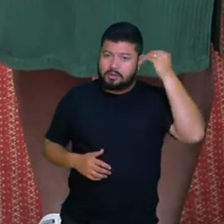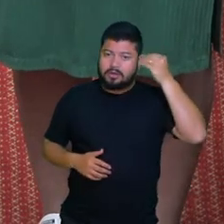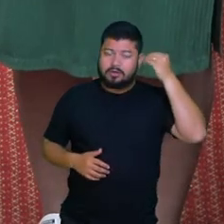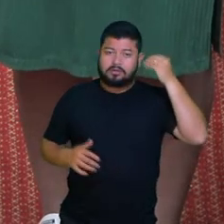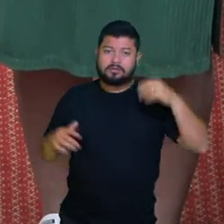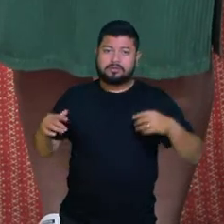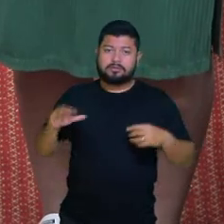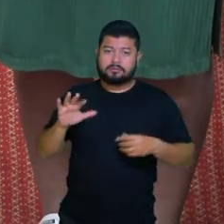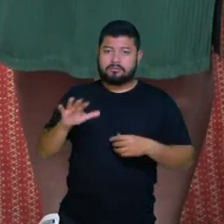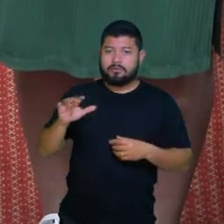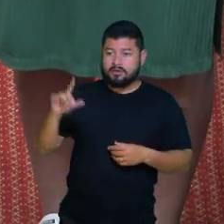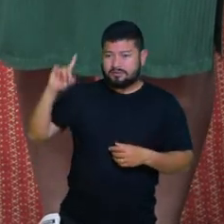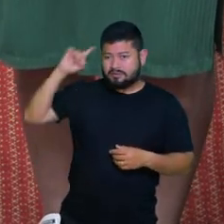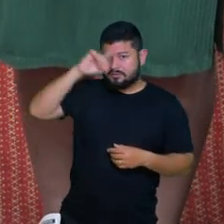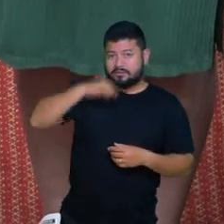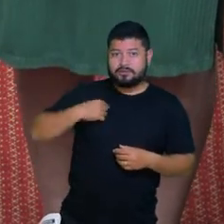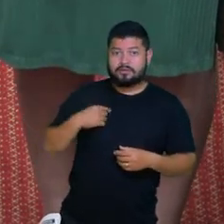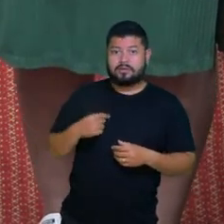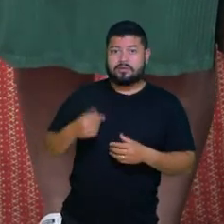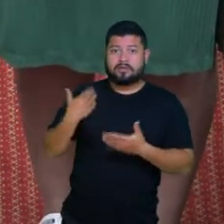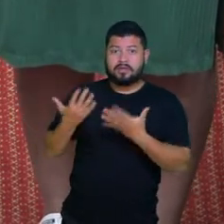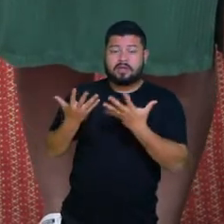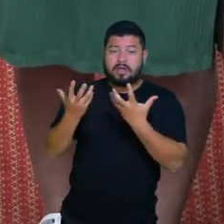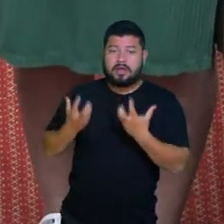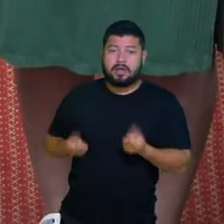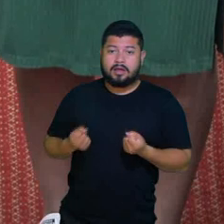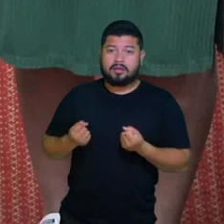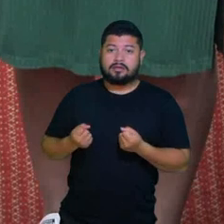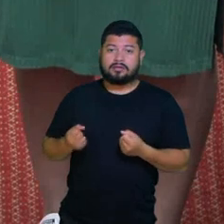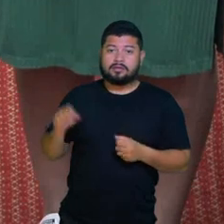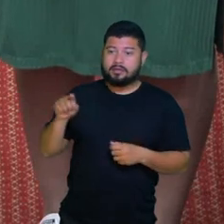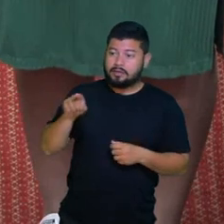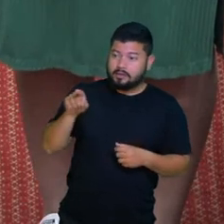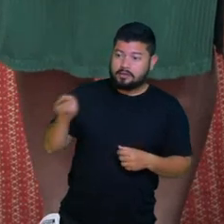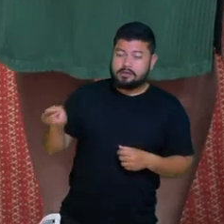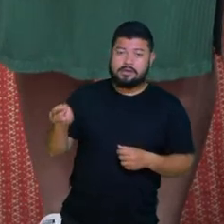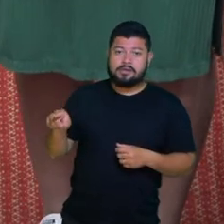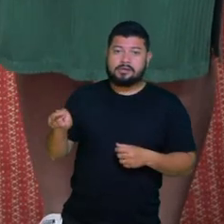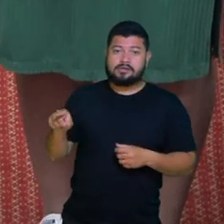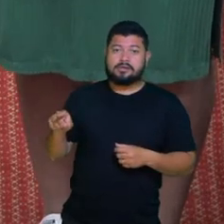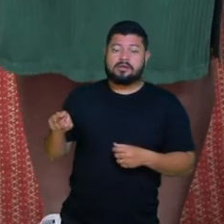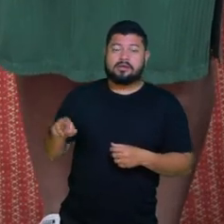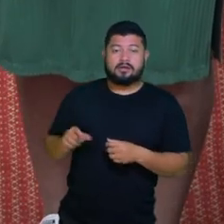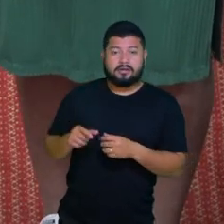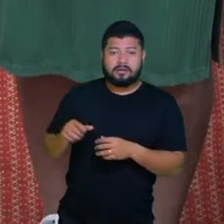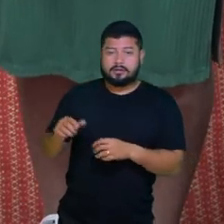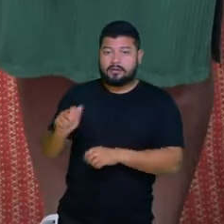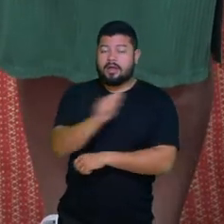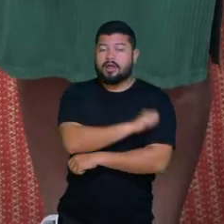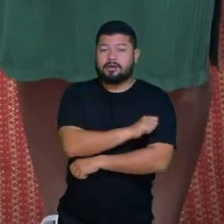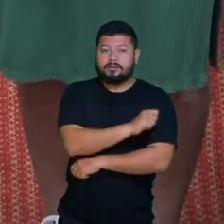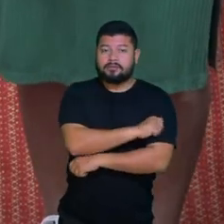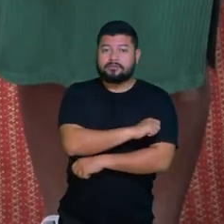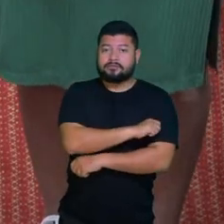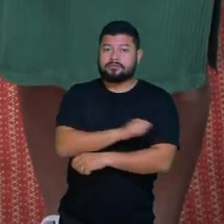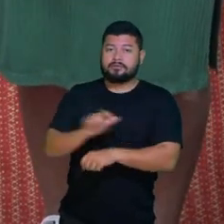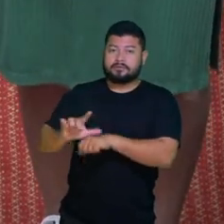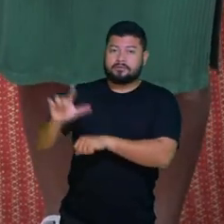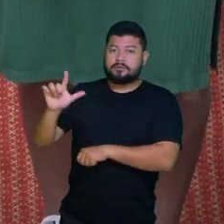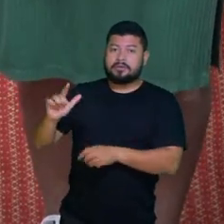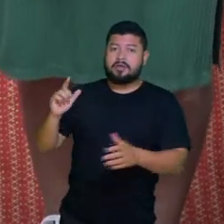tem dificuldade nenhuma de aceitar aquele acadêmico aquele estudante aquele licenciado que